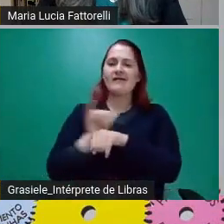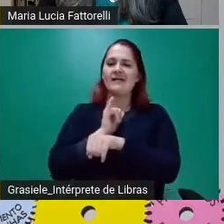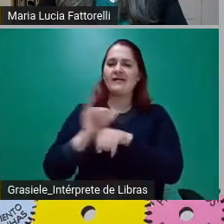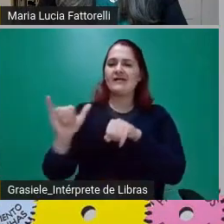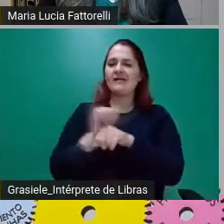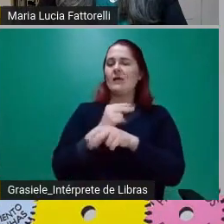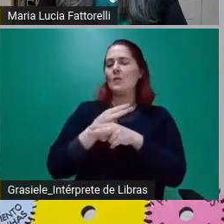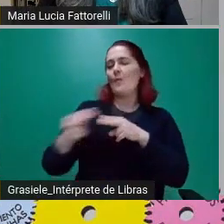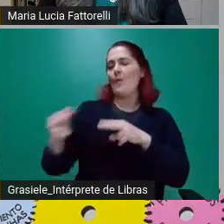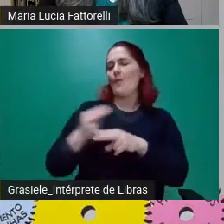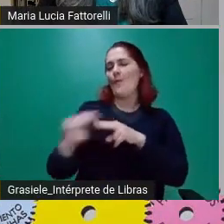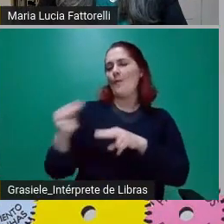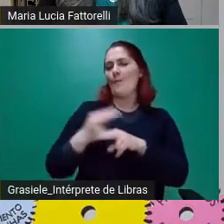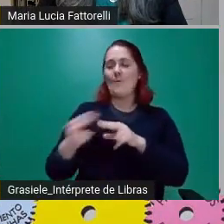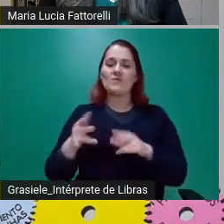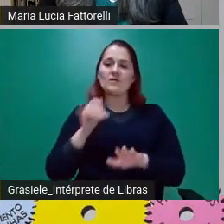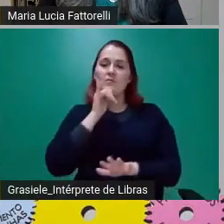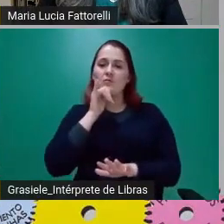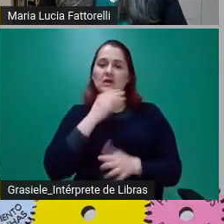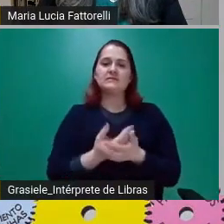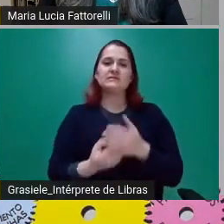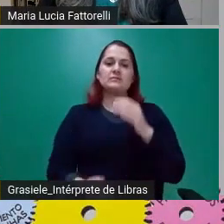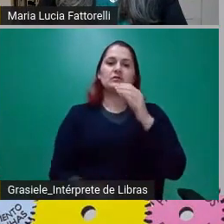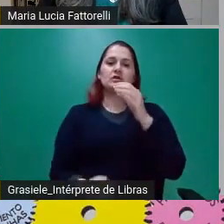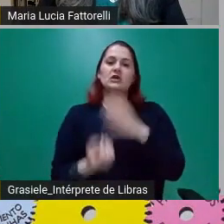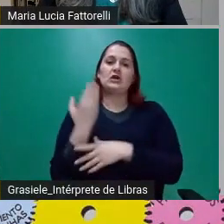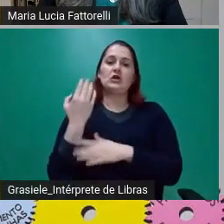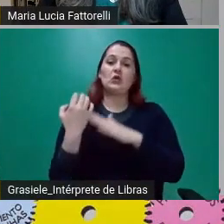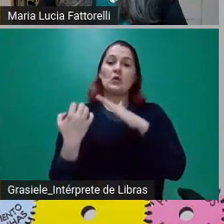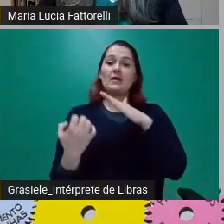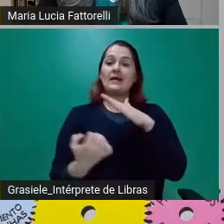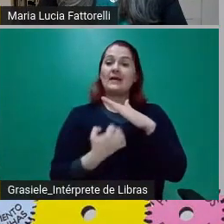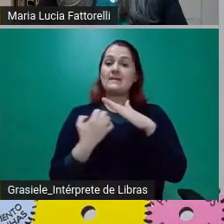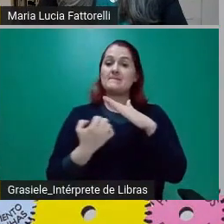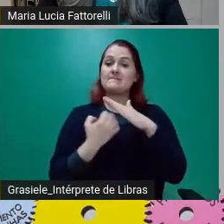da EBSE, a Empresa Brasileira de Serviços Hospitalares, para gerir